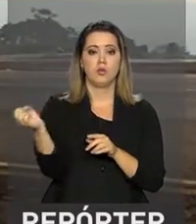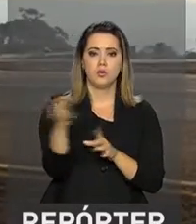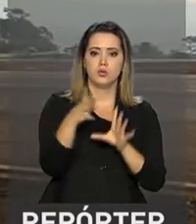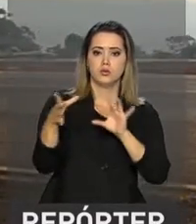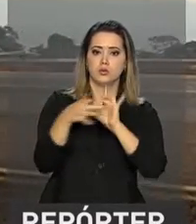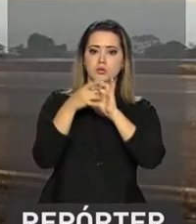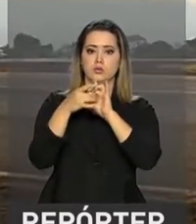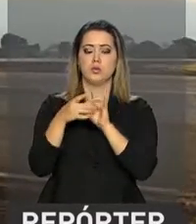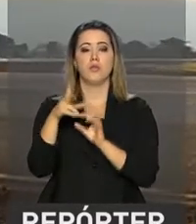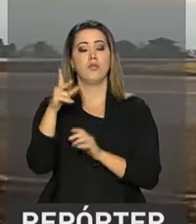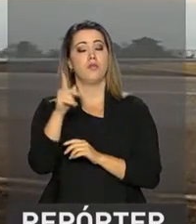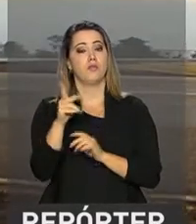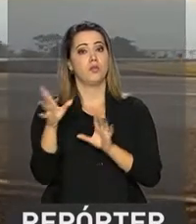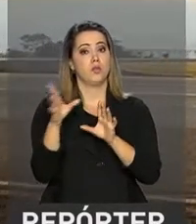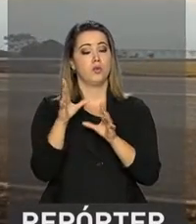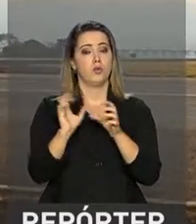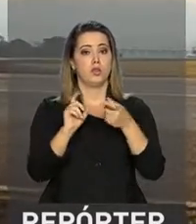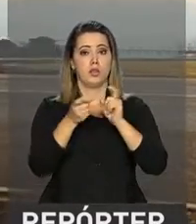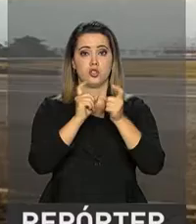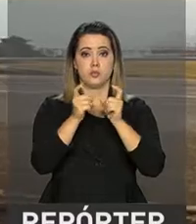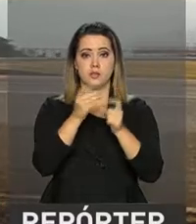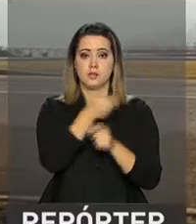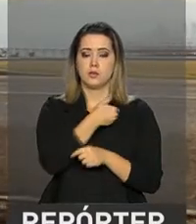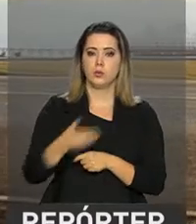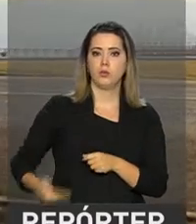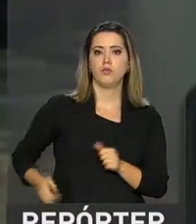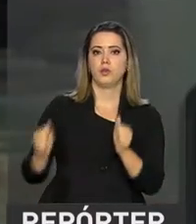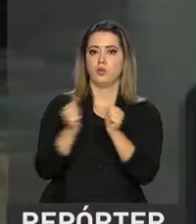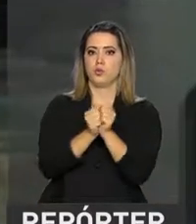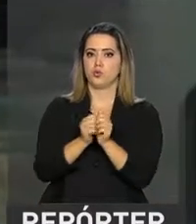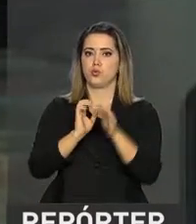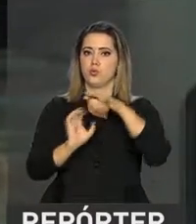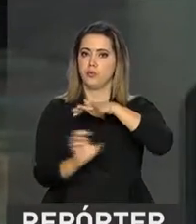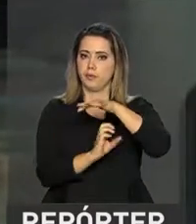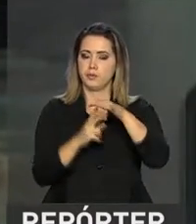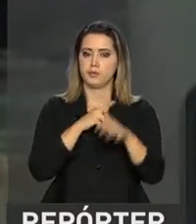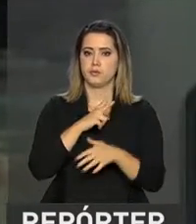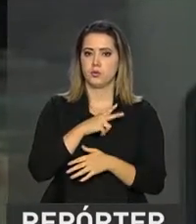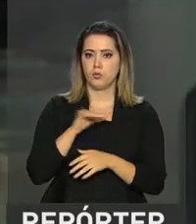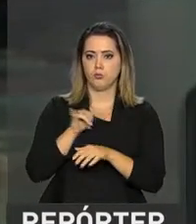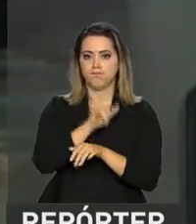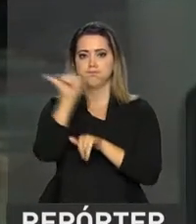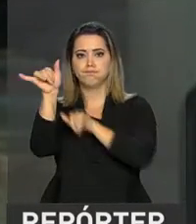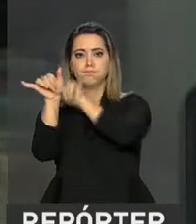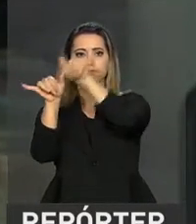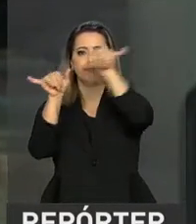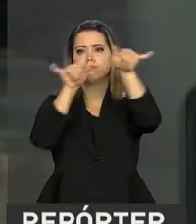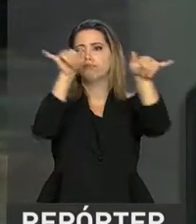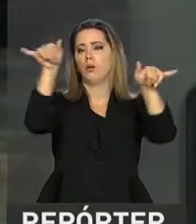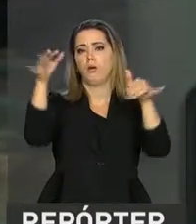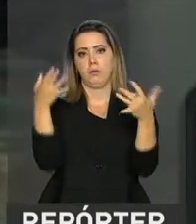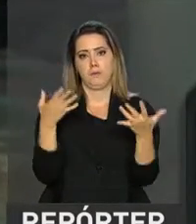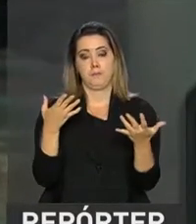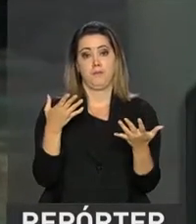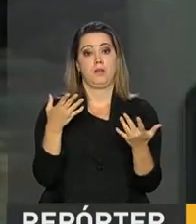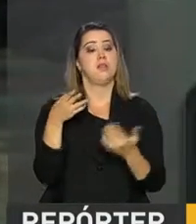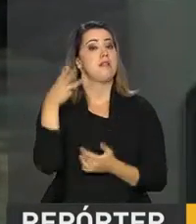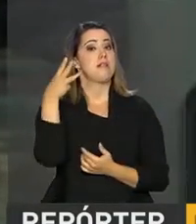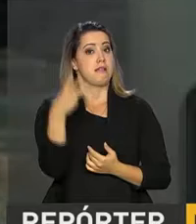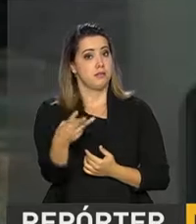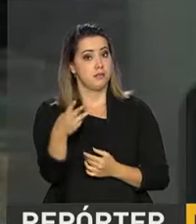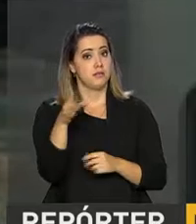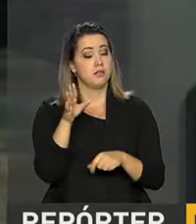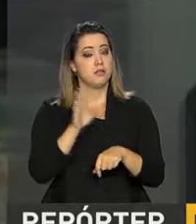público privada para o controle do espaço aéreo a expectativa é que a terceira rodada do tpi gere